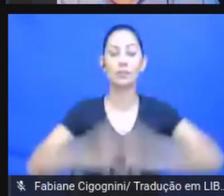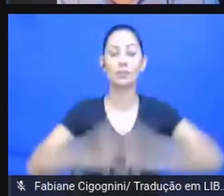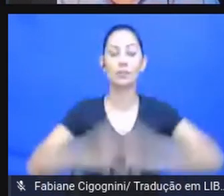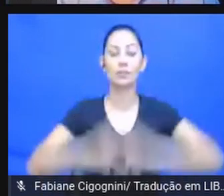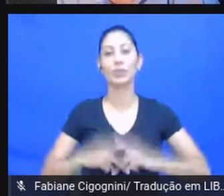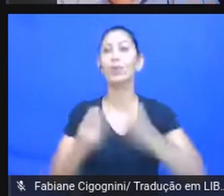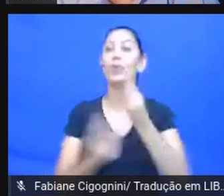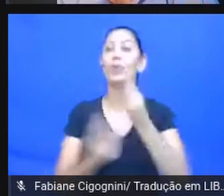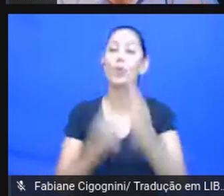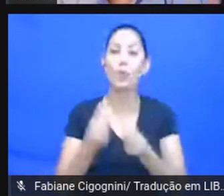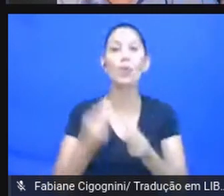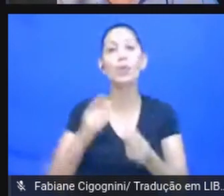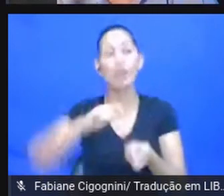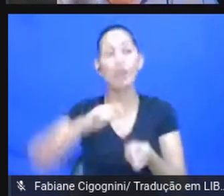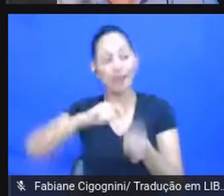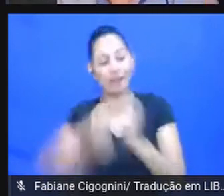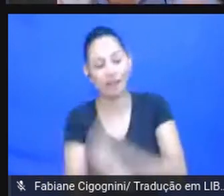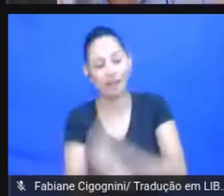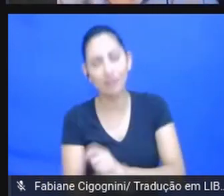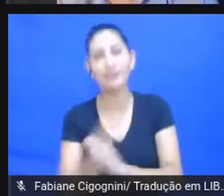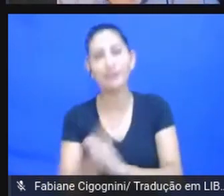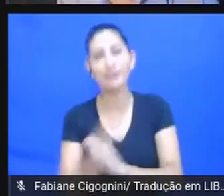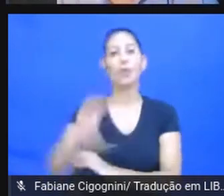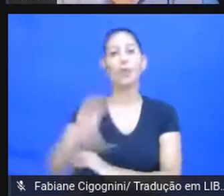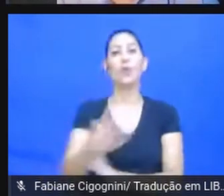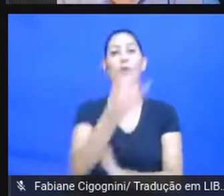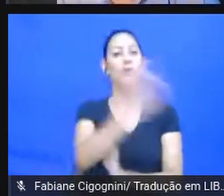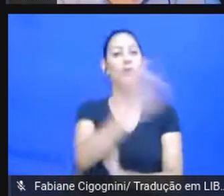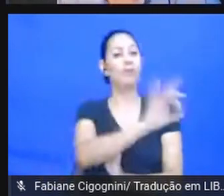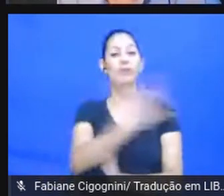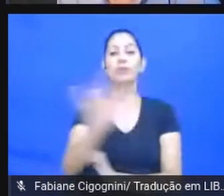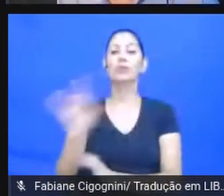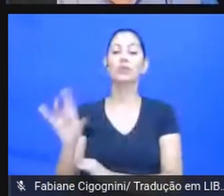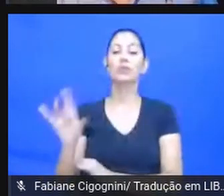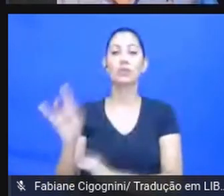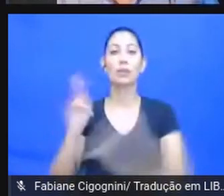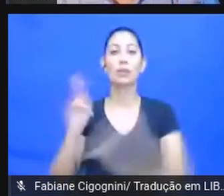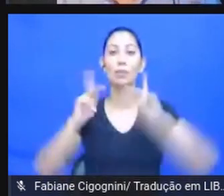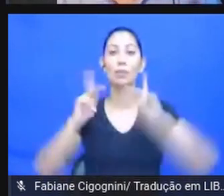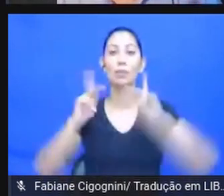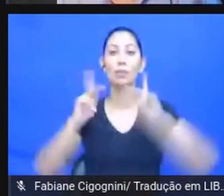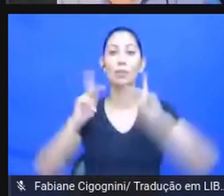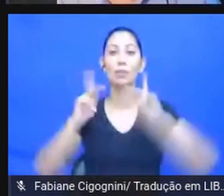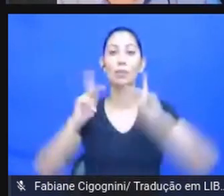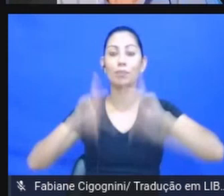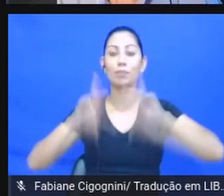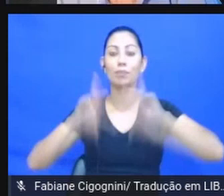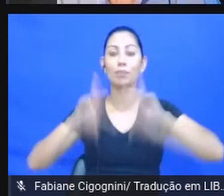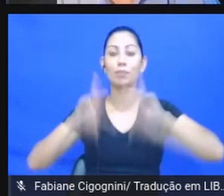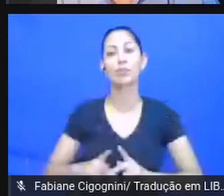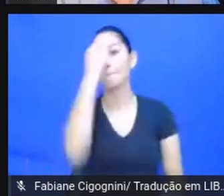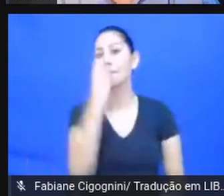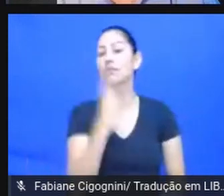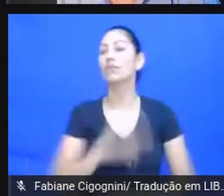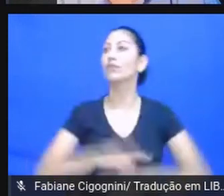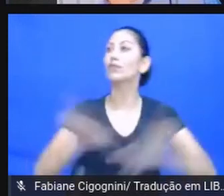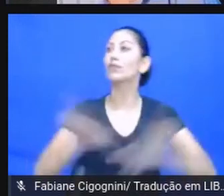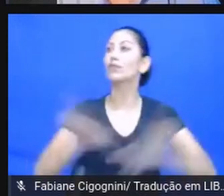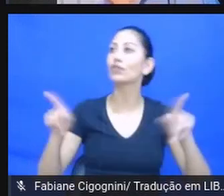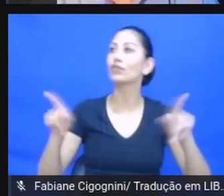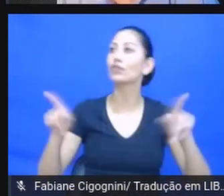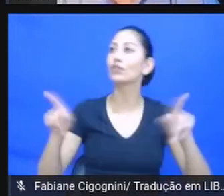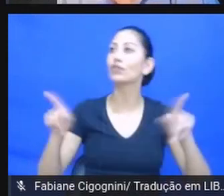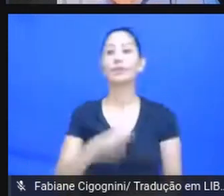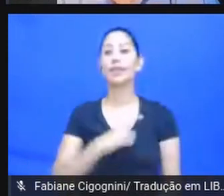oportunidades para pessoas que têm perfis diferentes, pessoas que têm condições diferentes, que têm